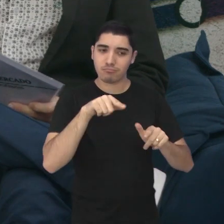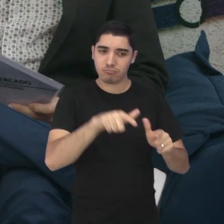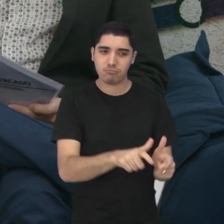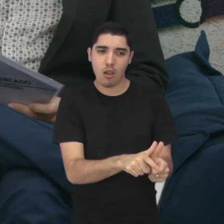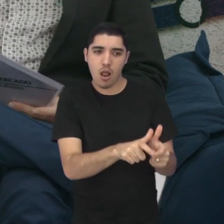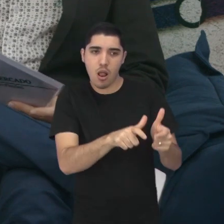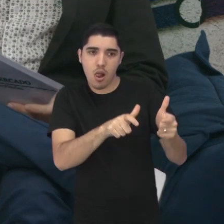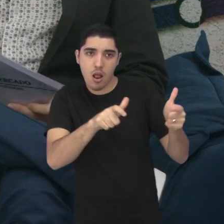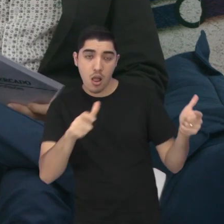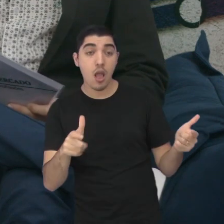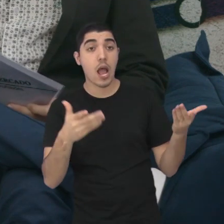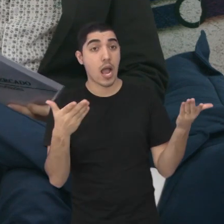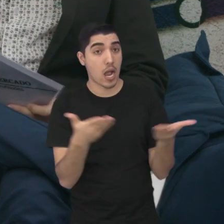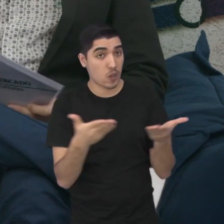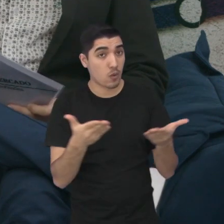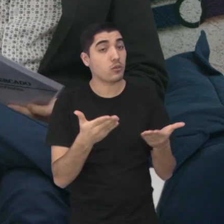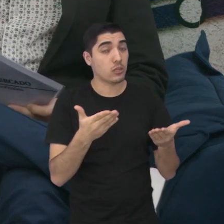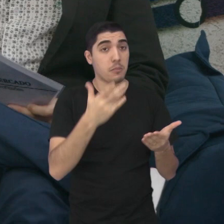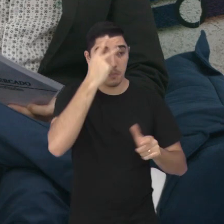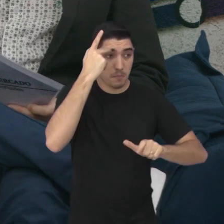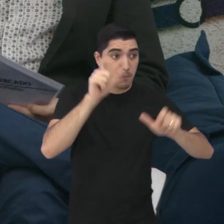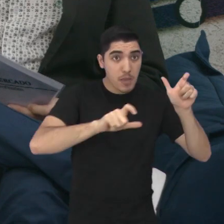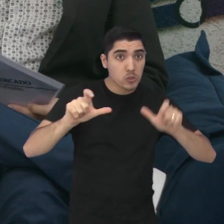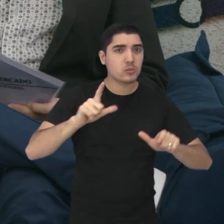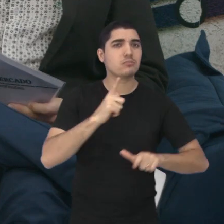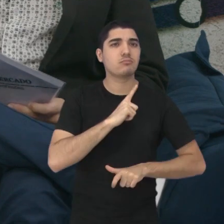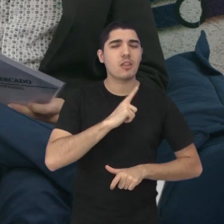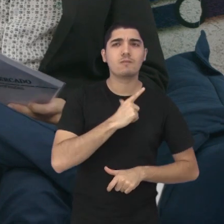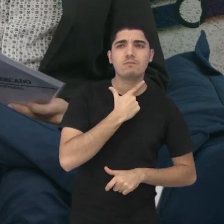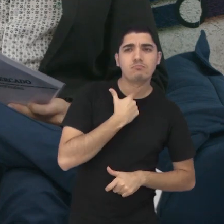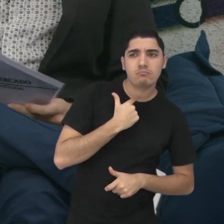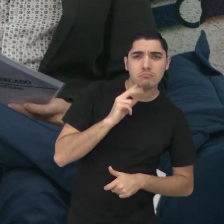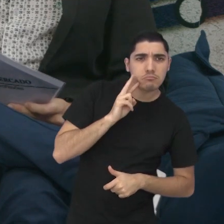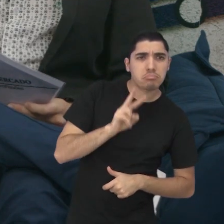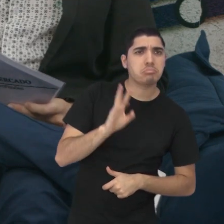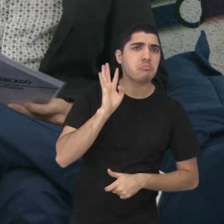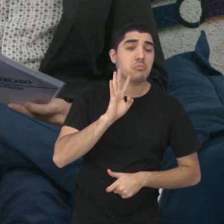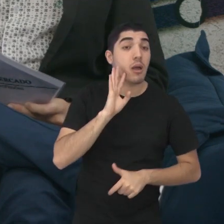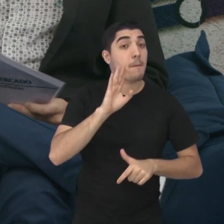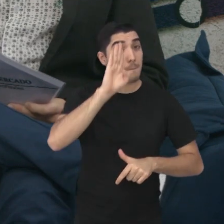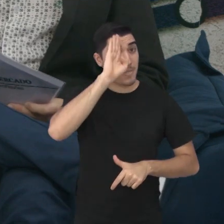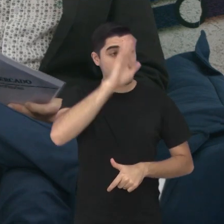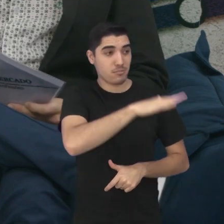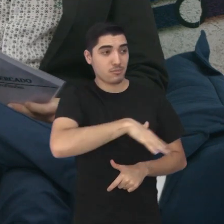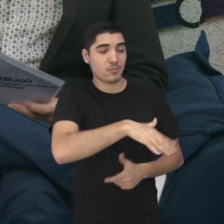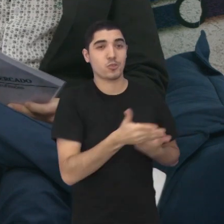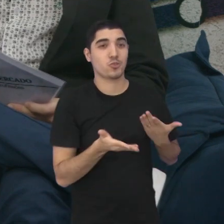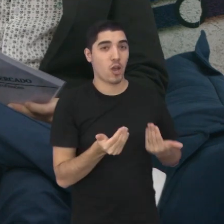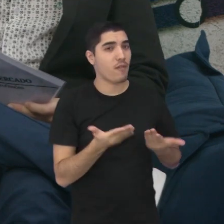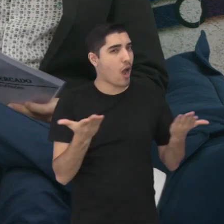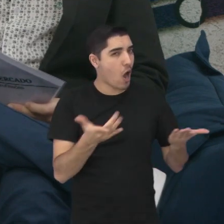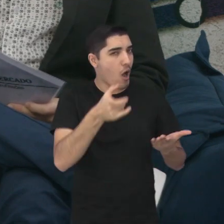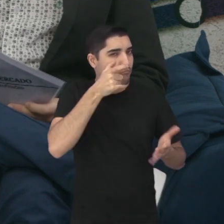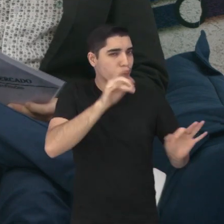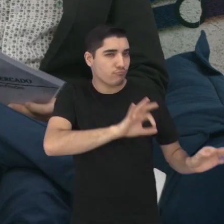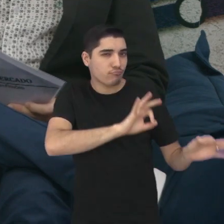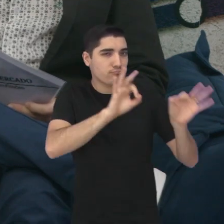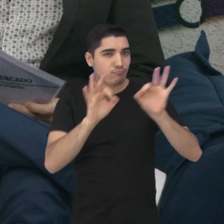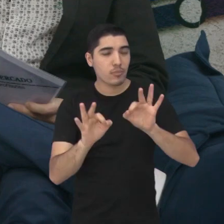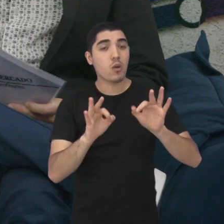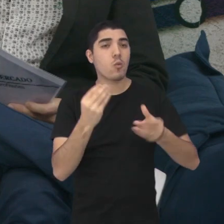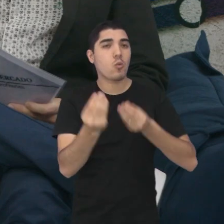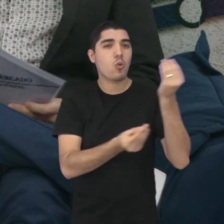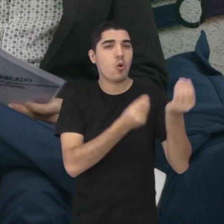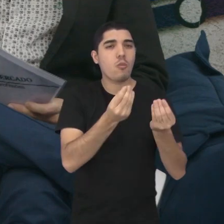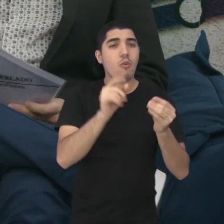crescimento, é uma área que vem chamando muita atenção das pessoas, principalmente as mais jovens. Então acompanhe e conheça